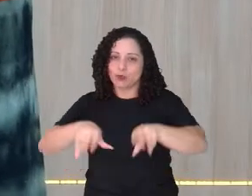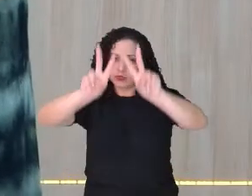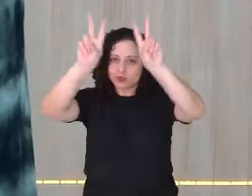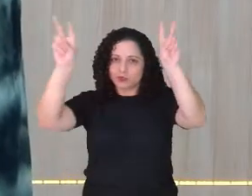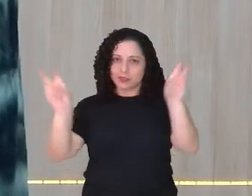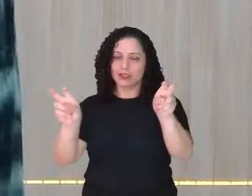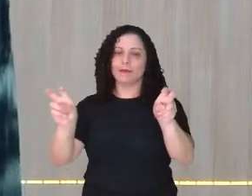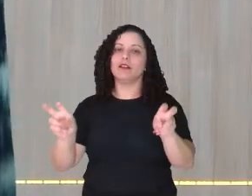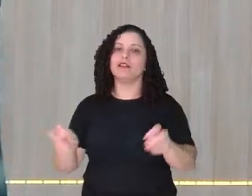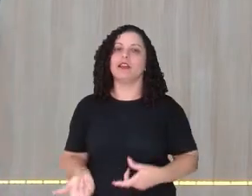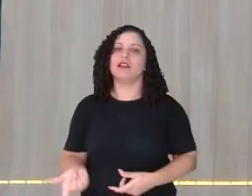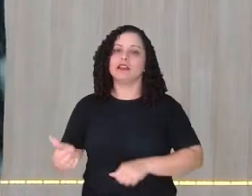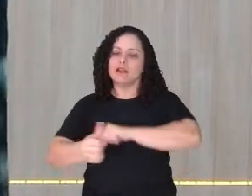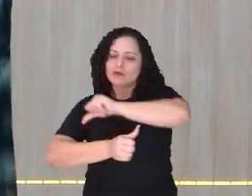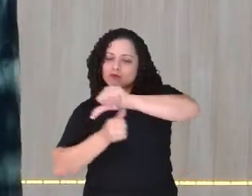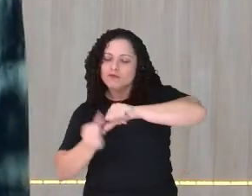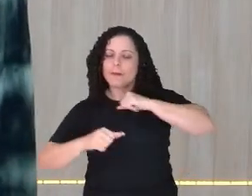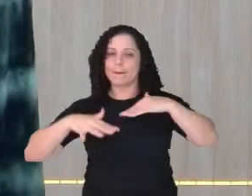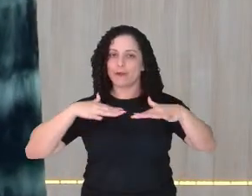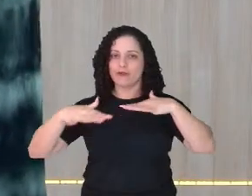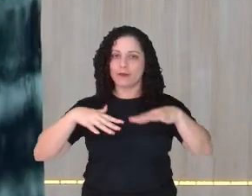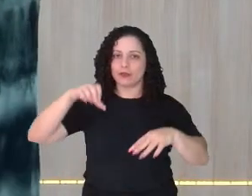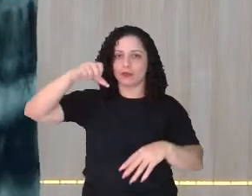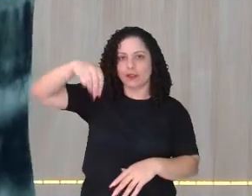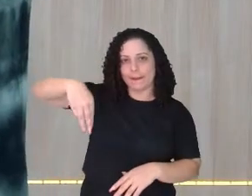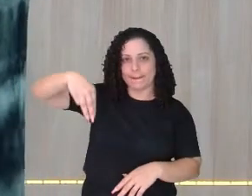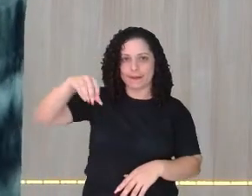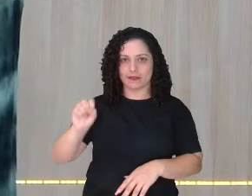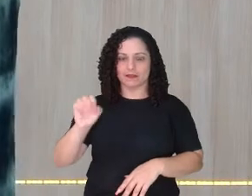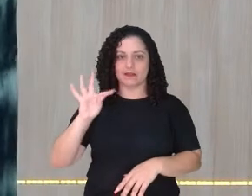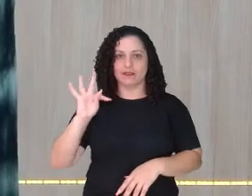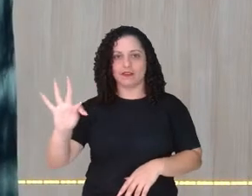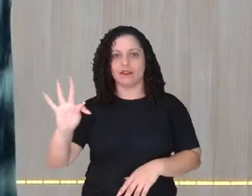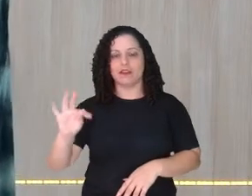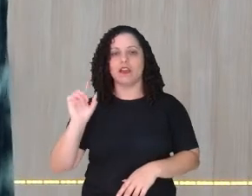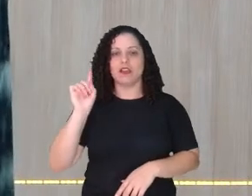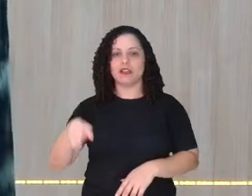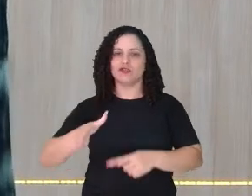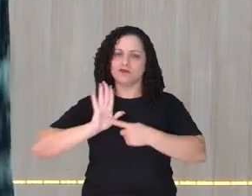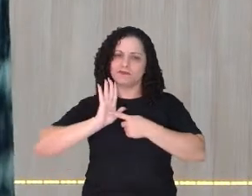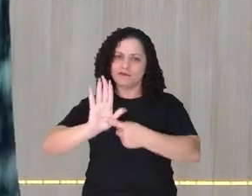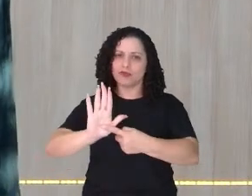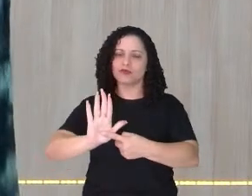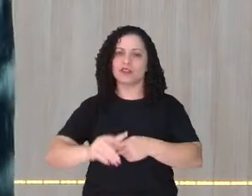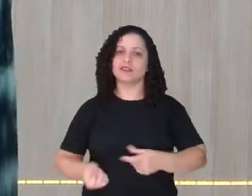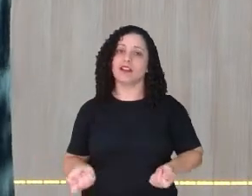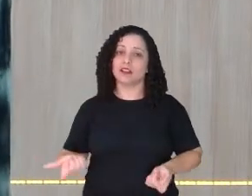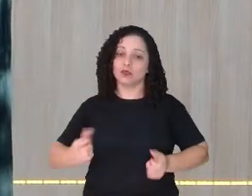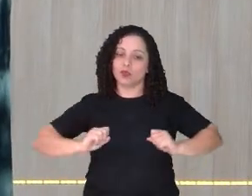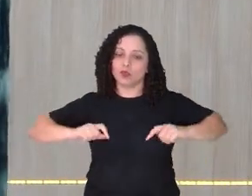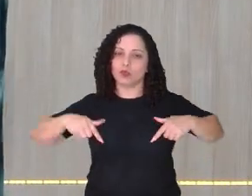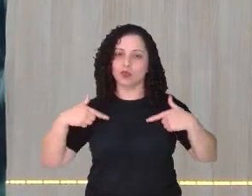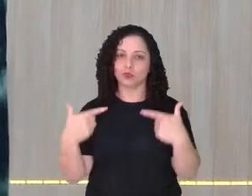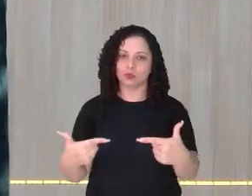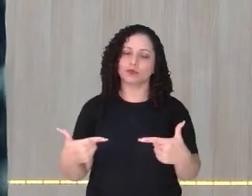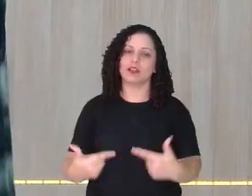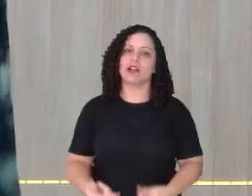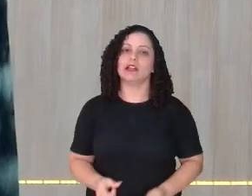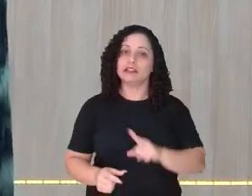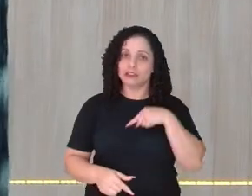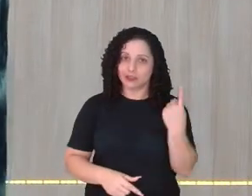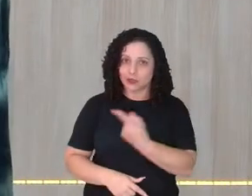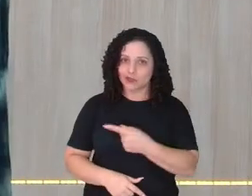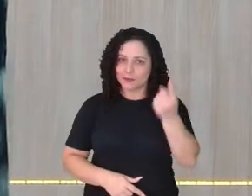que sempre o movimento dos trabalhadores rurais sem terra também coloca e a importância da gente pensar e refletir